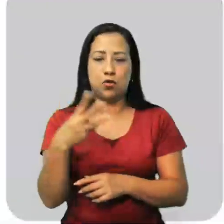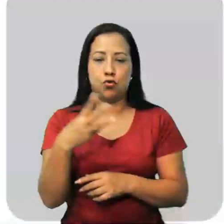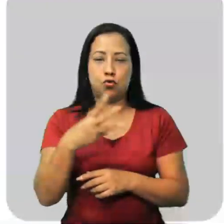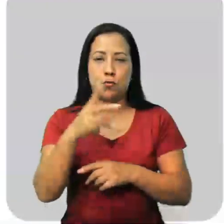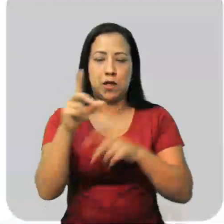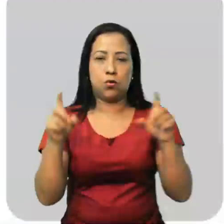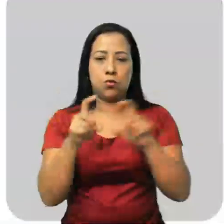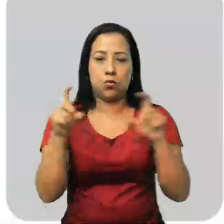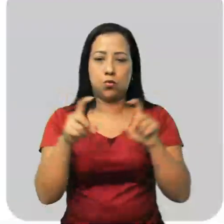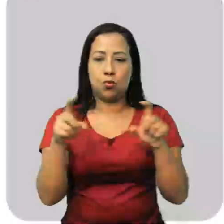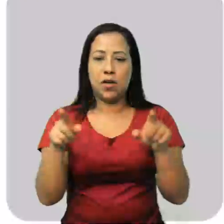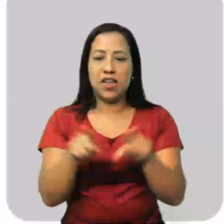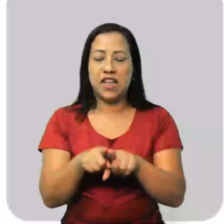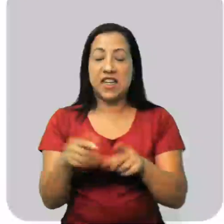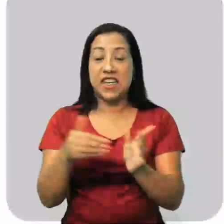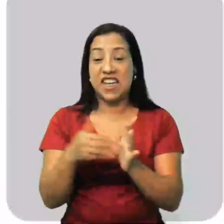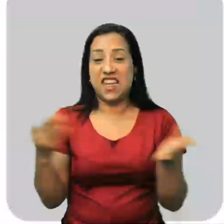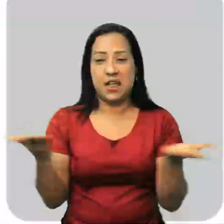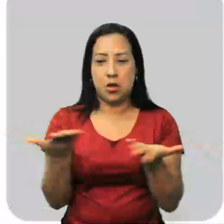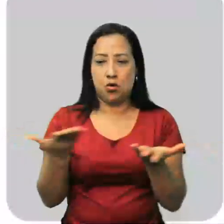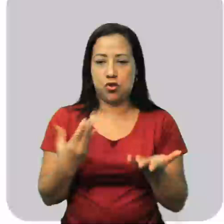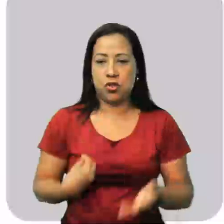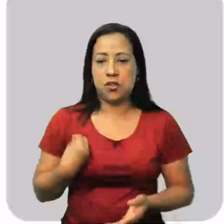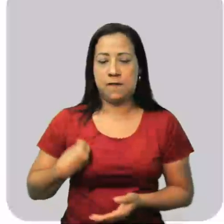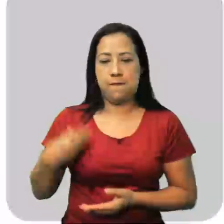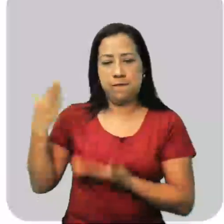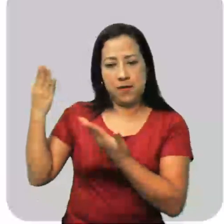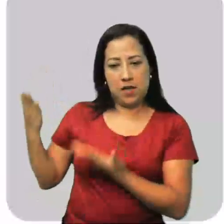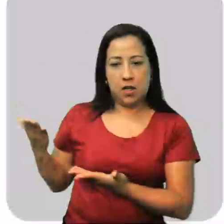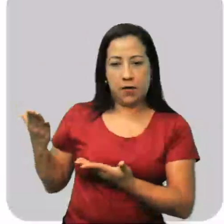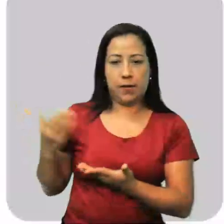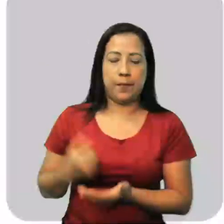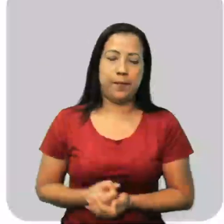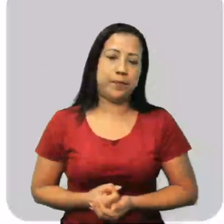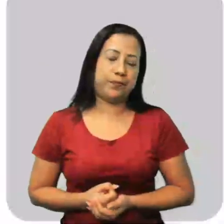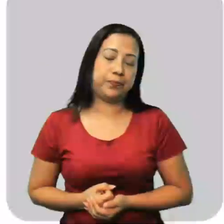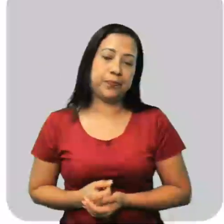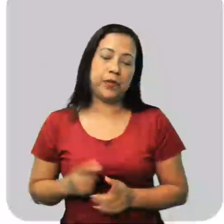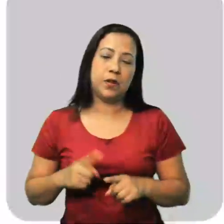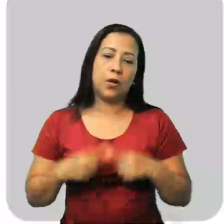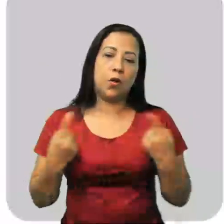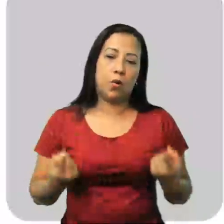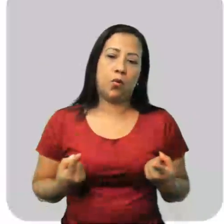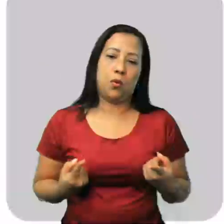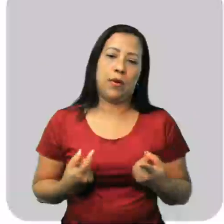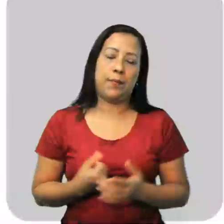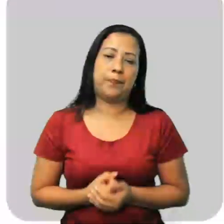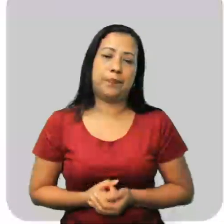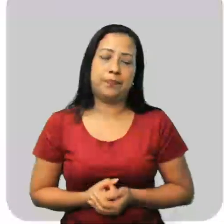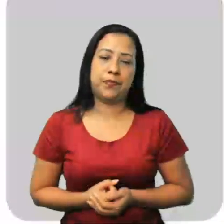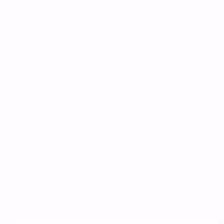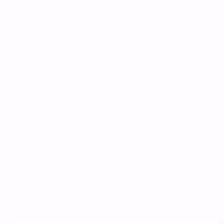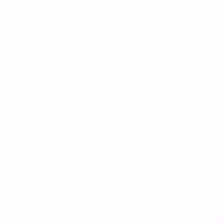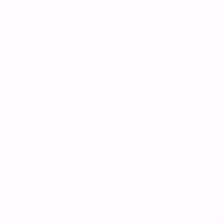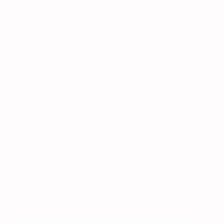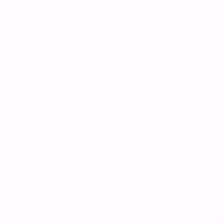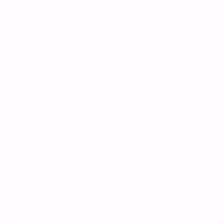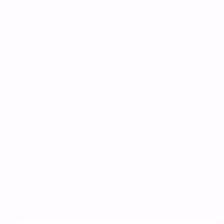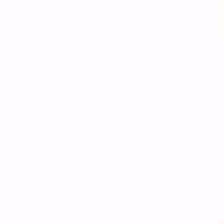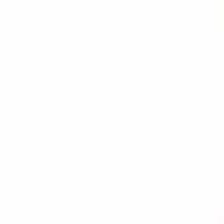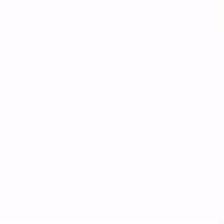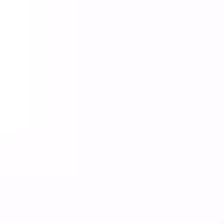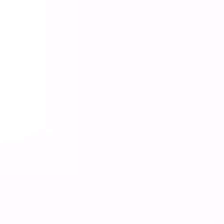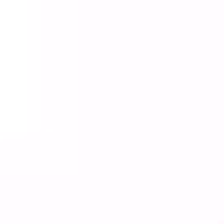E hoje nós estamos vivendo esse período aqui, ó, ok? Portanto, a Revolução Industrial representou uma transformação no